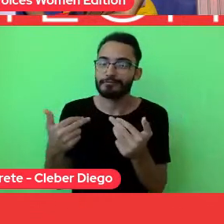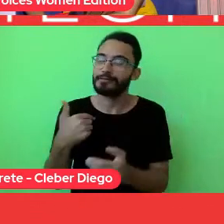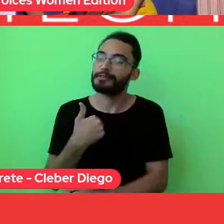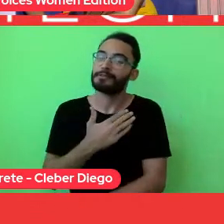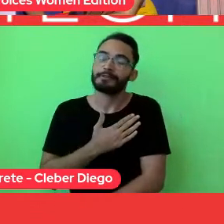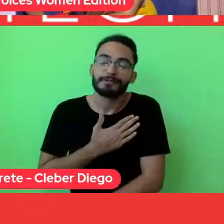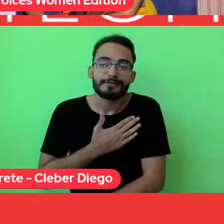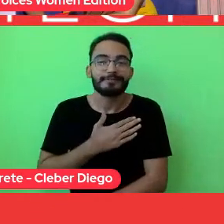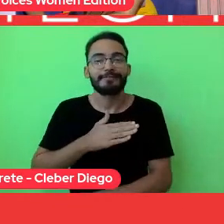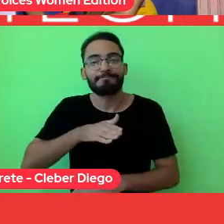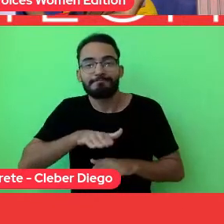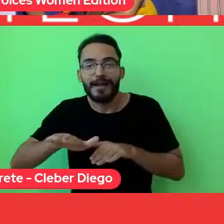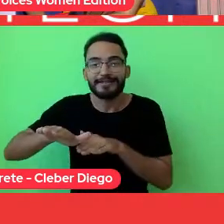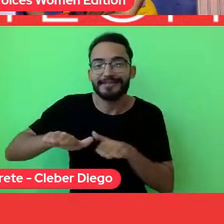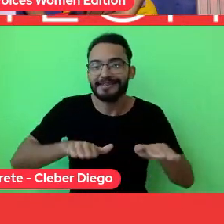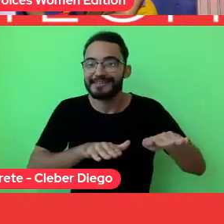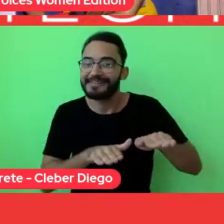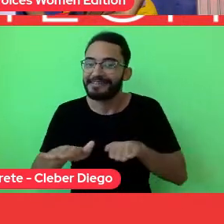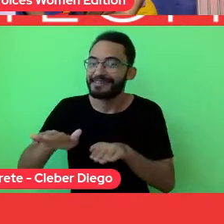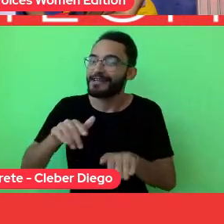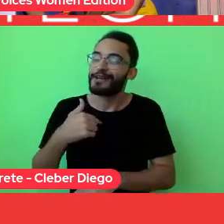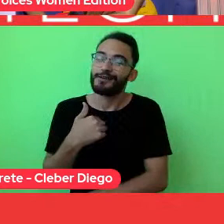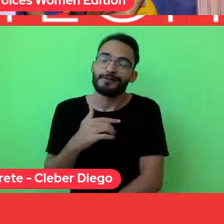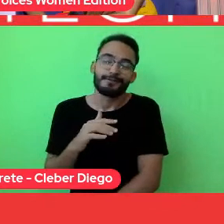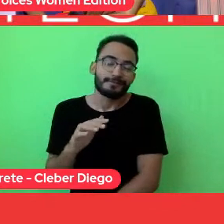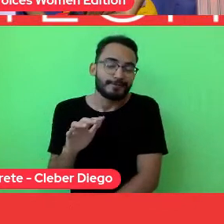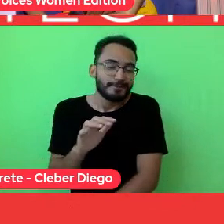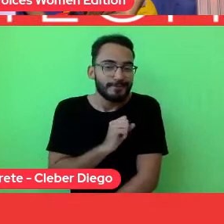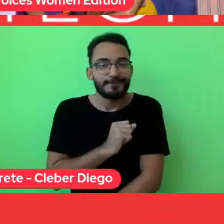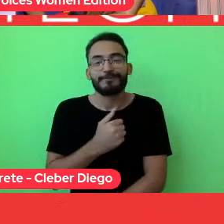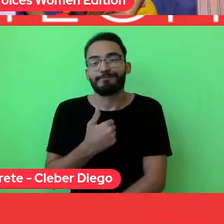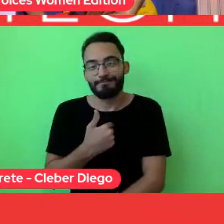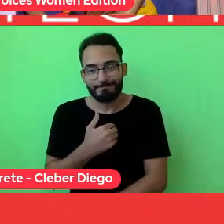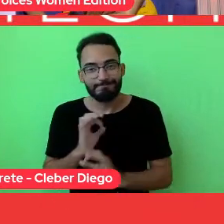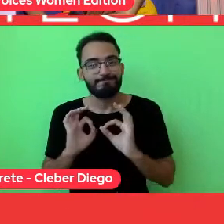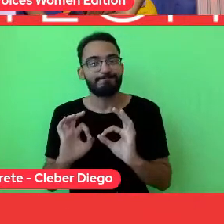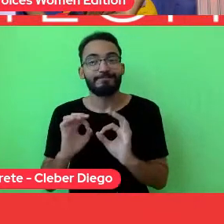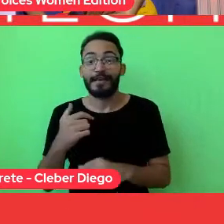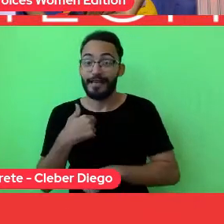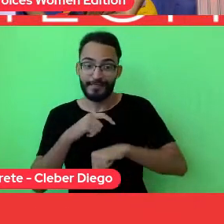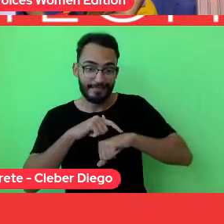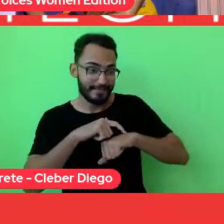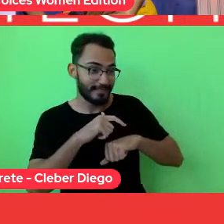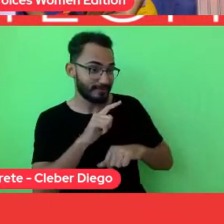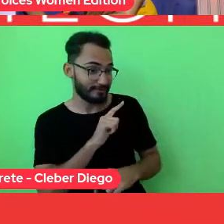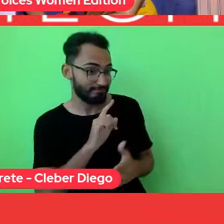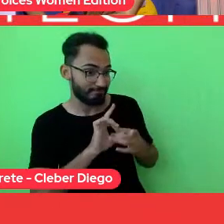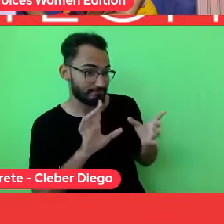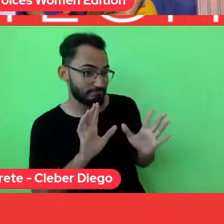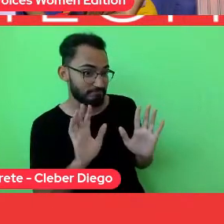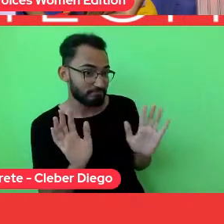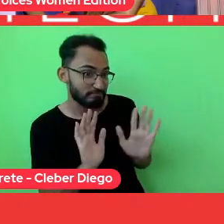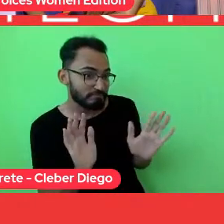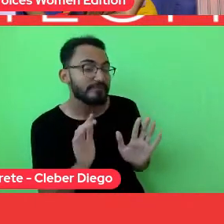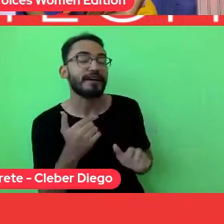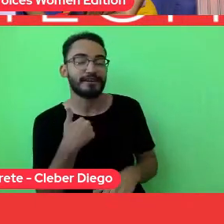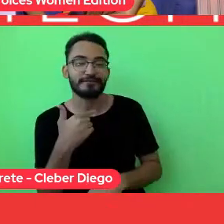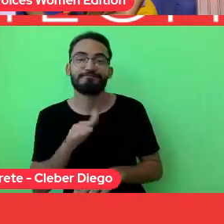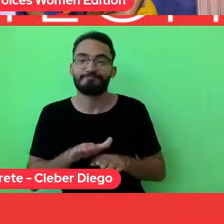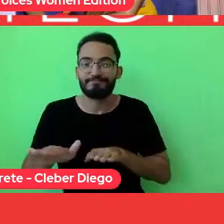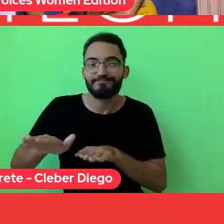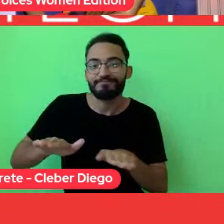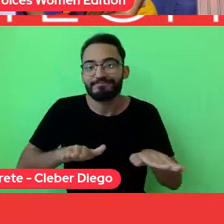patins, adoro andar de patins. Esse é um hobby aí também que eu gosto bastante, quando eu tenho um tempinho. Além de